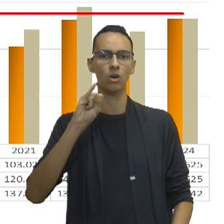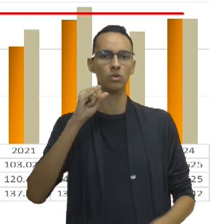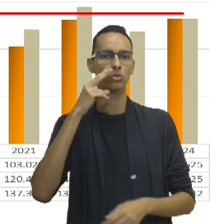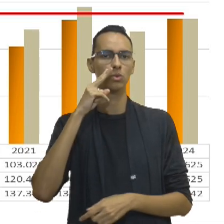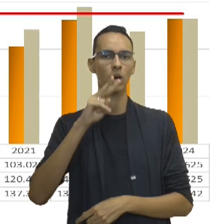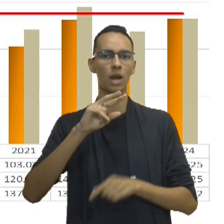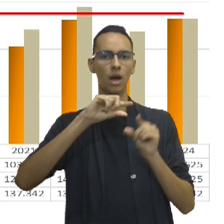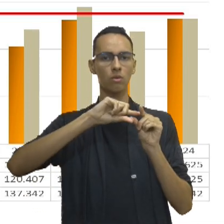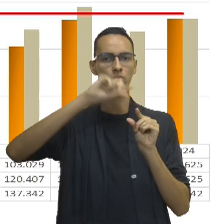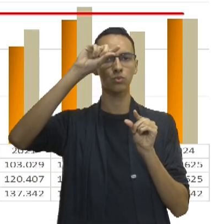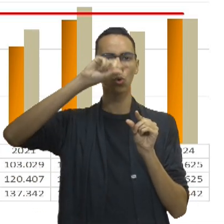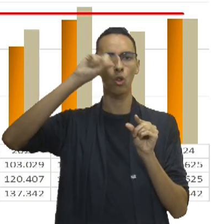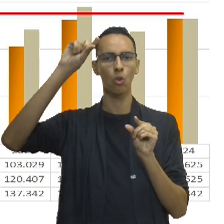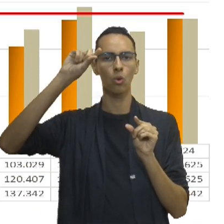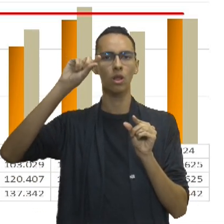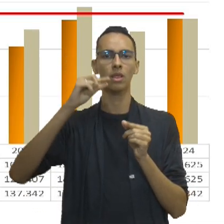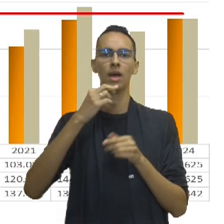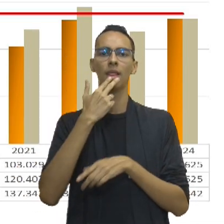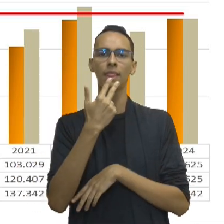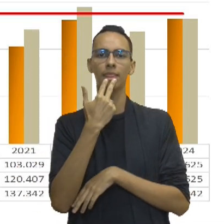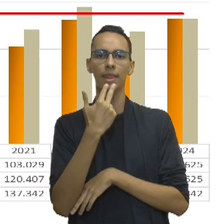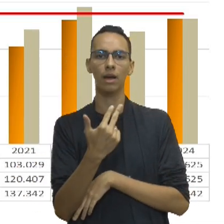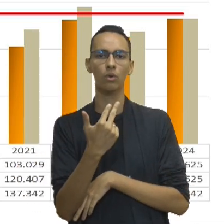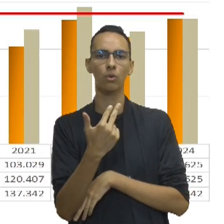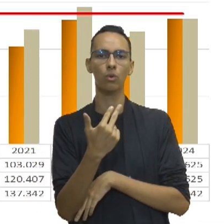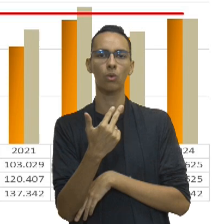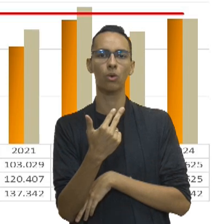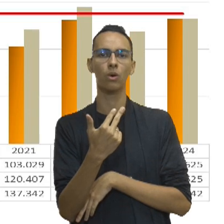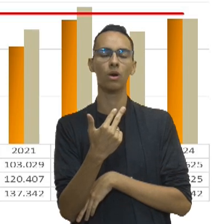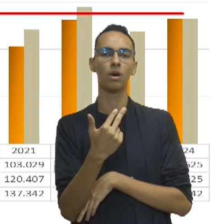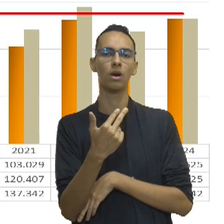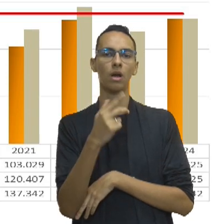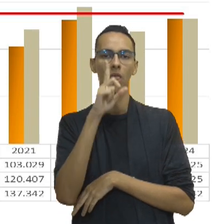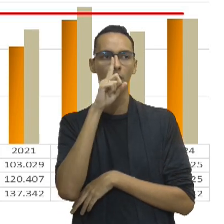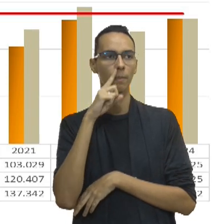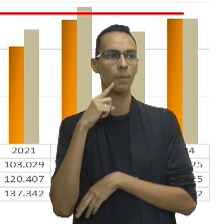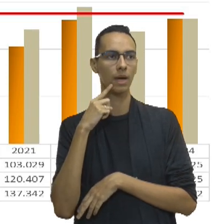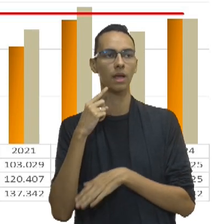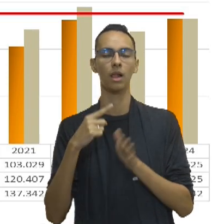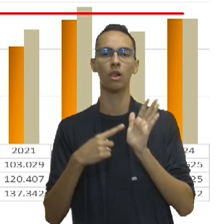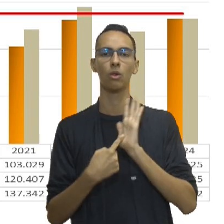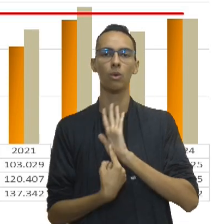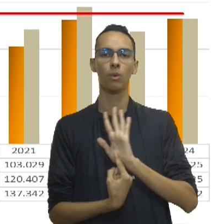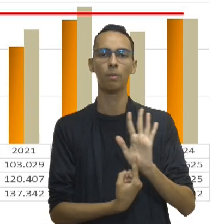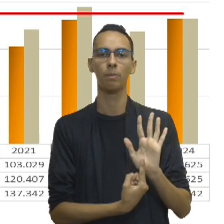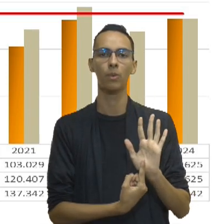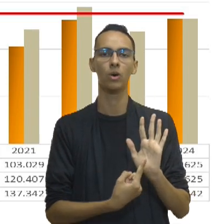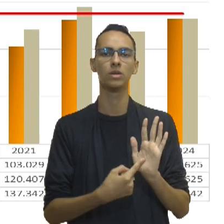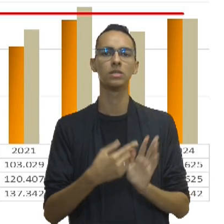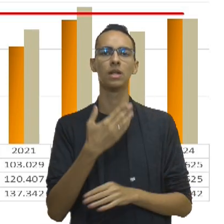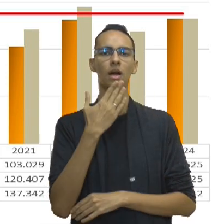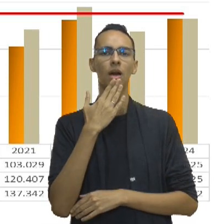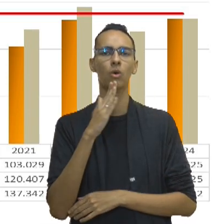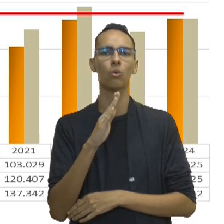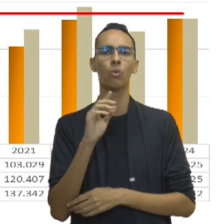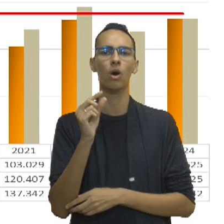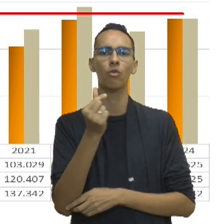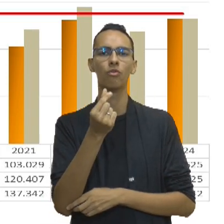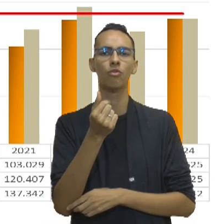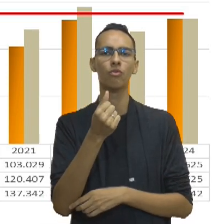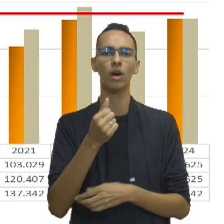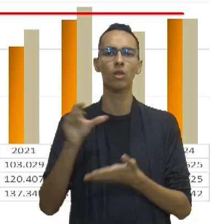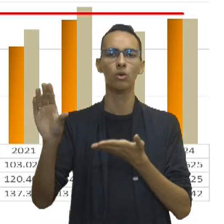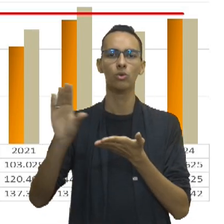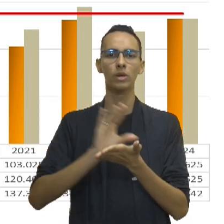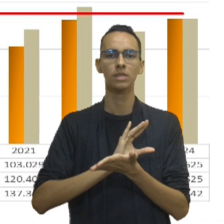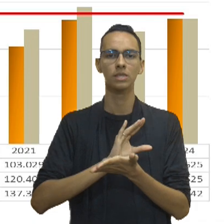né, elas mostram, perdão, em alaranjado, elas mostram qual foi o valor do orçamento nominal que a